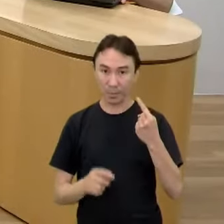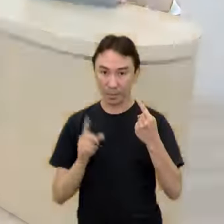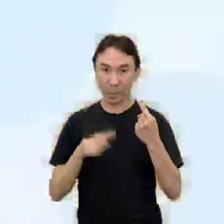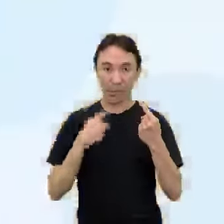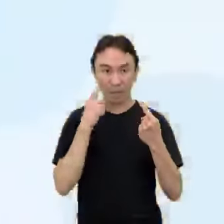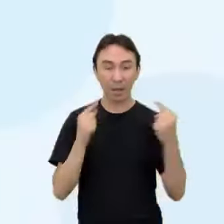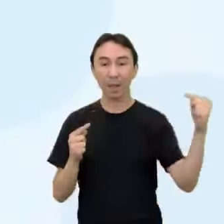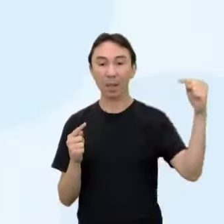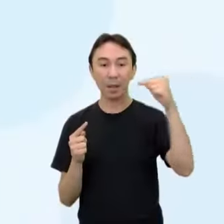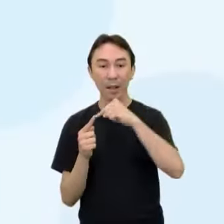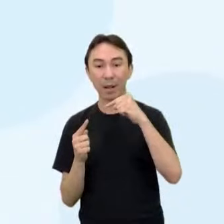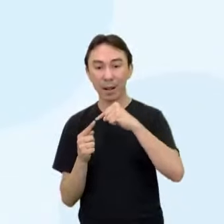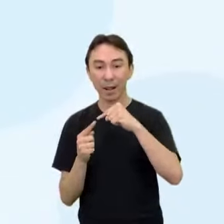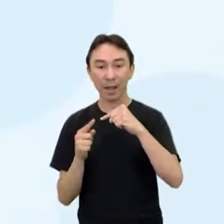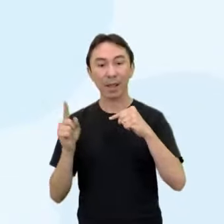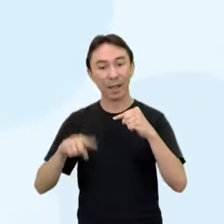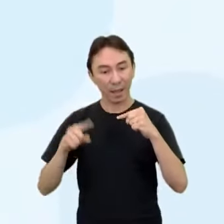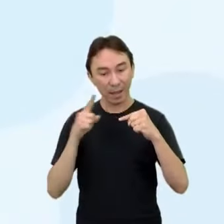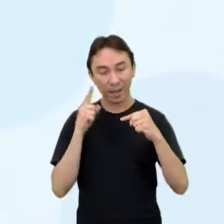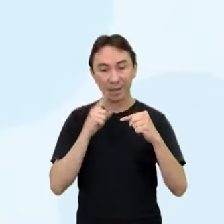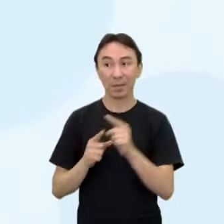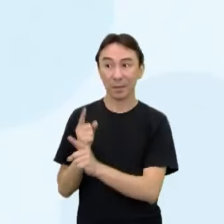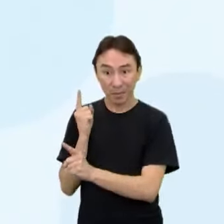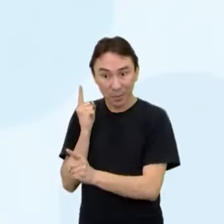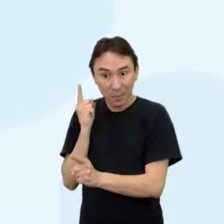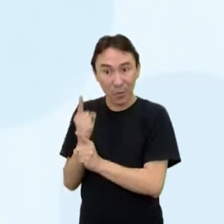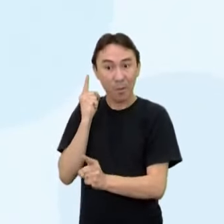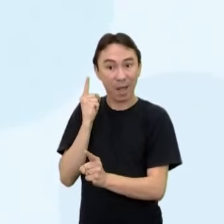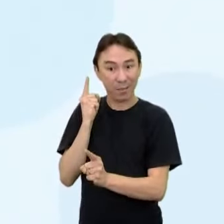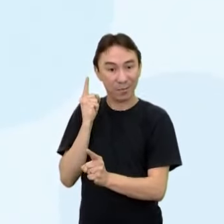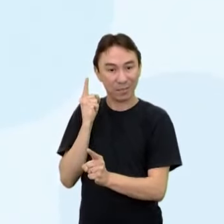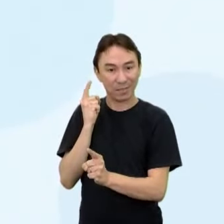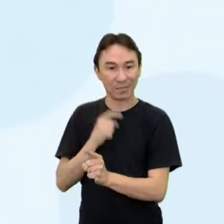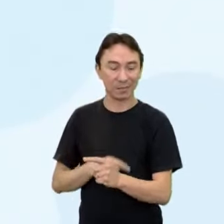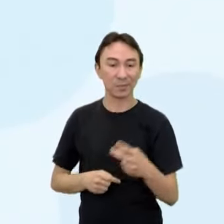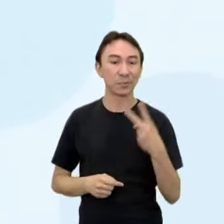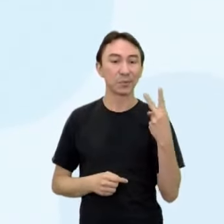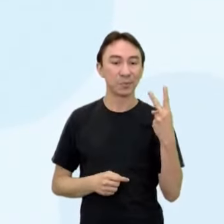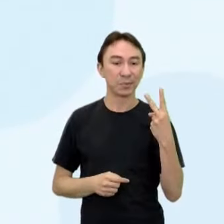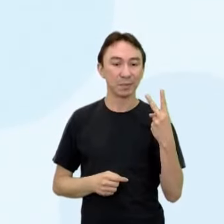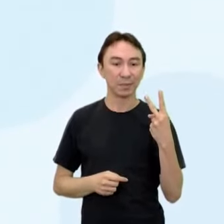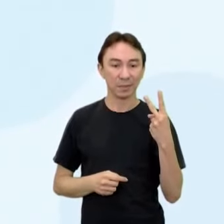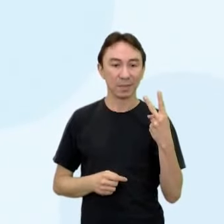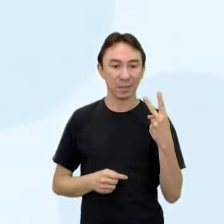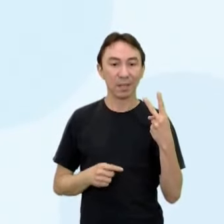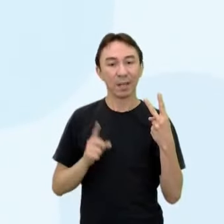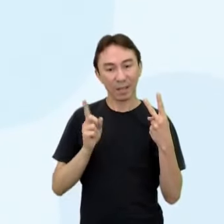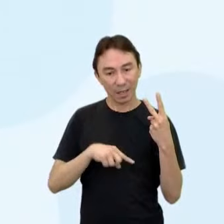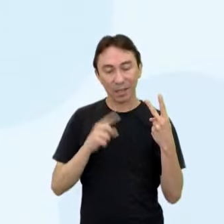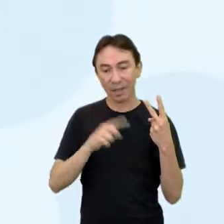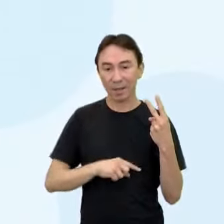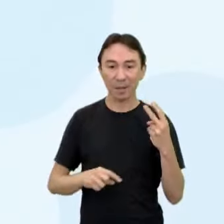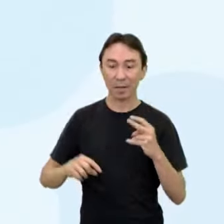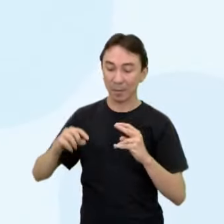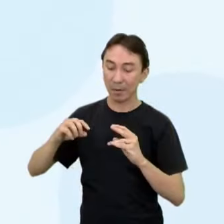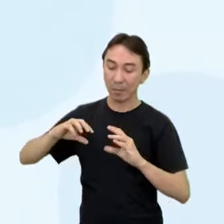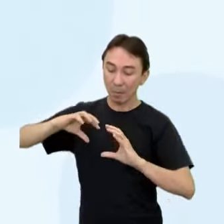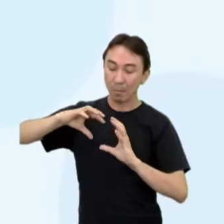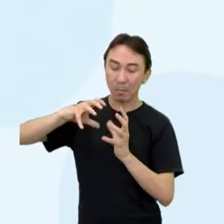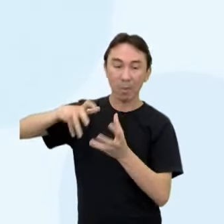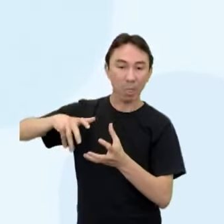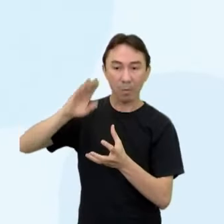is there. Letter E, descoberto. Okay? Number 2, major planet. Letter C,